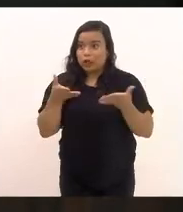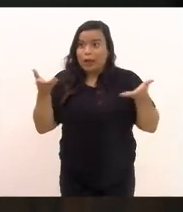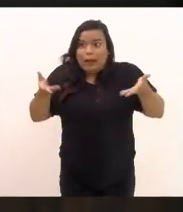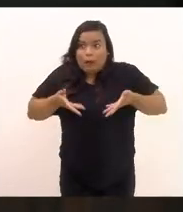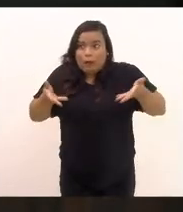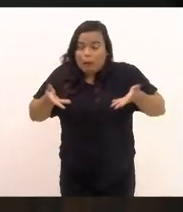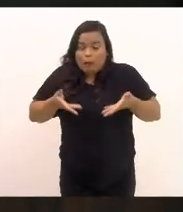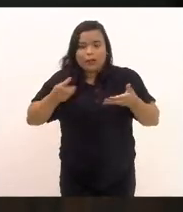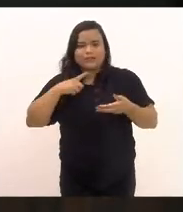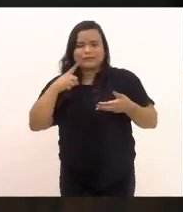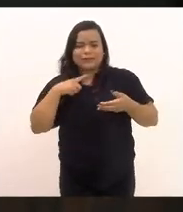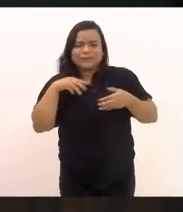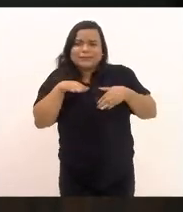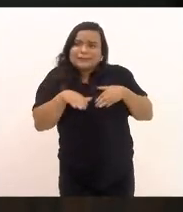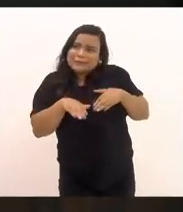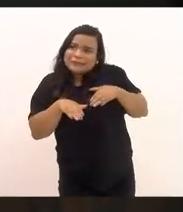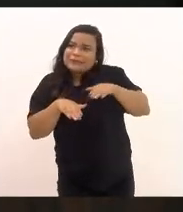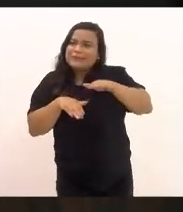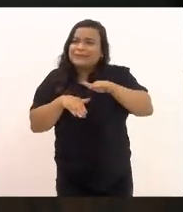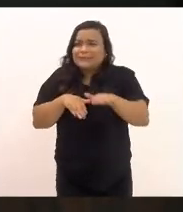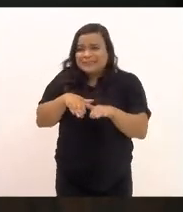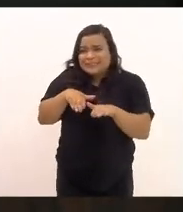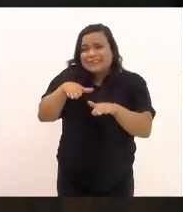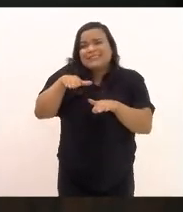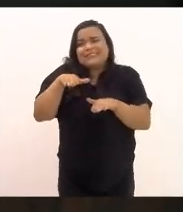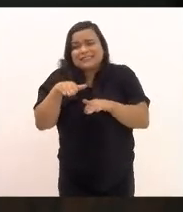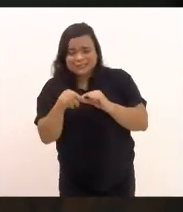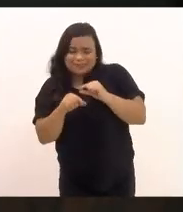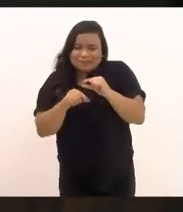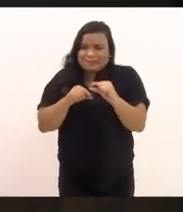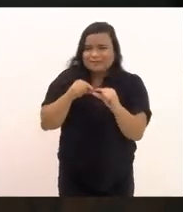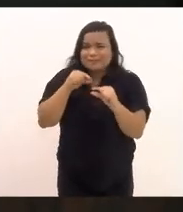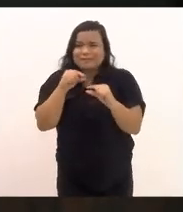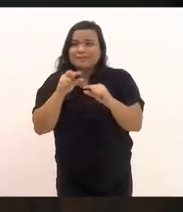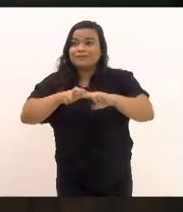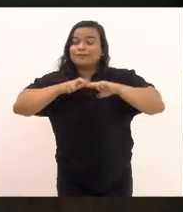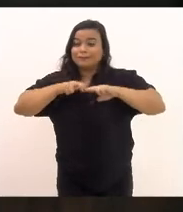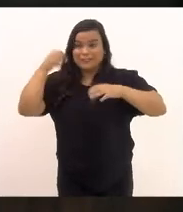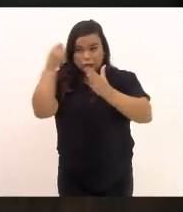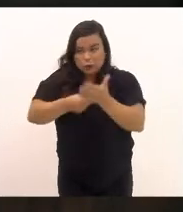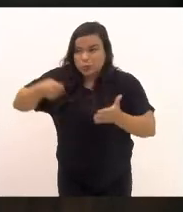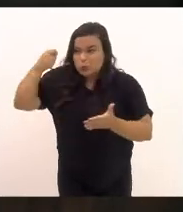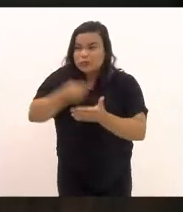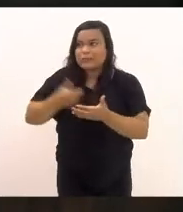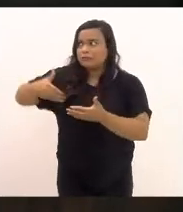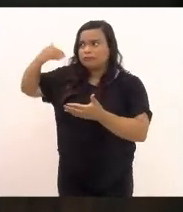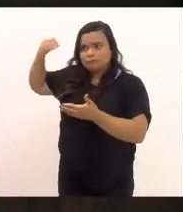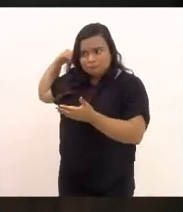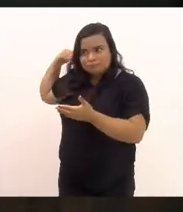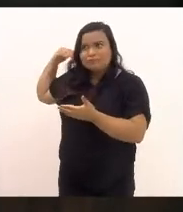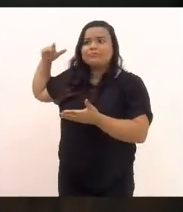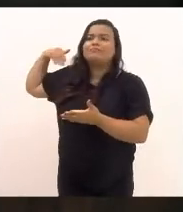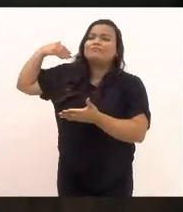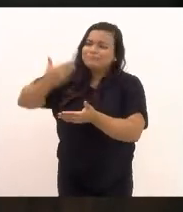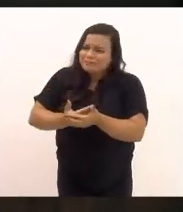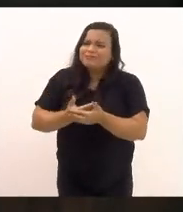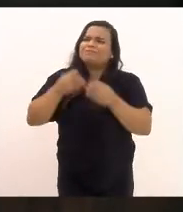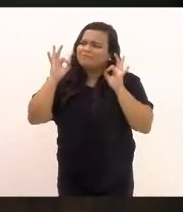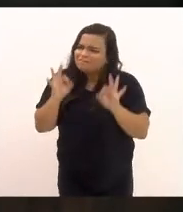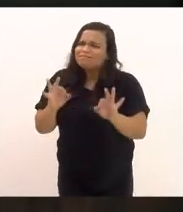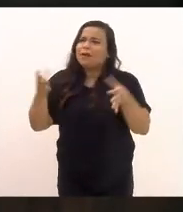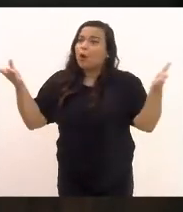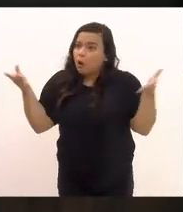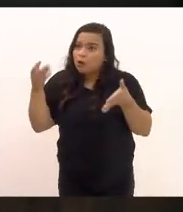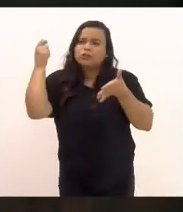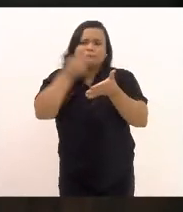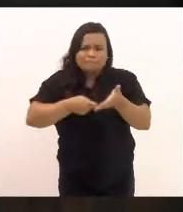pequenos, mas pelo menos a luta das mulheres que nos antecederam valeu a pena. E a nossa luta de hoje também valerá